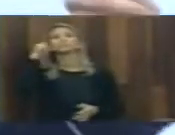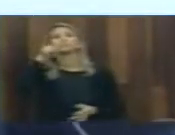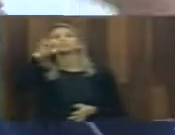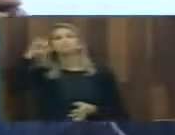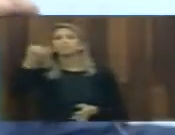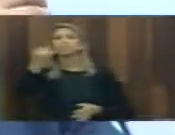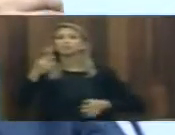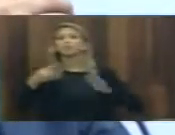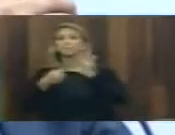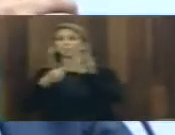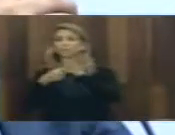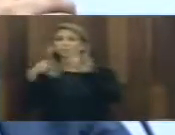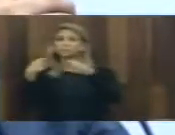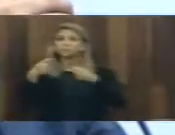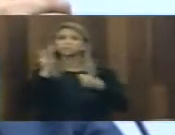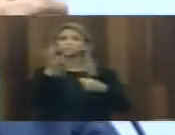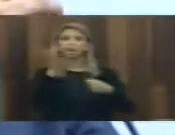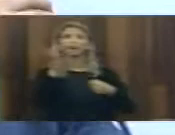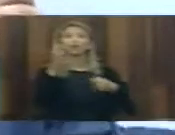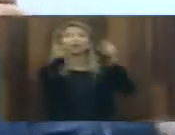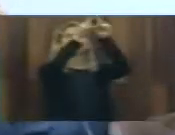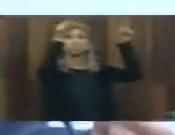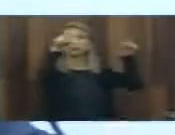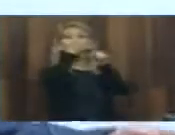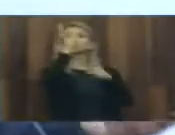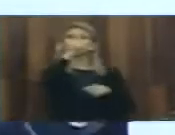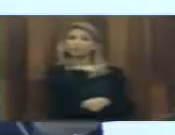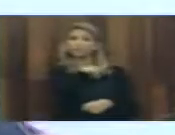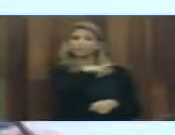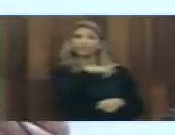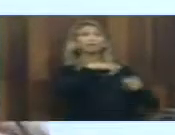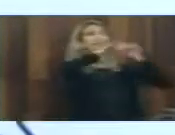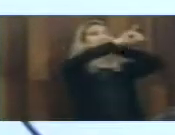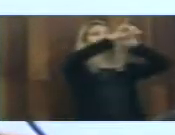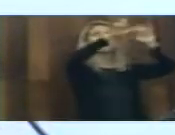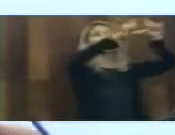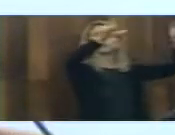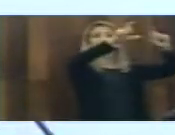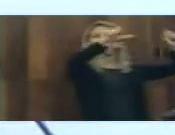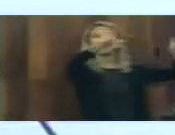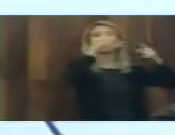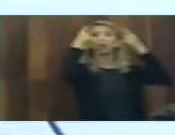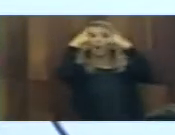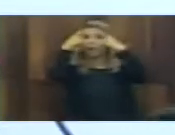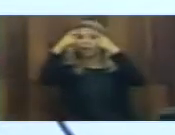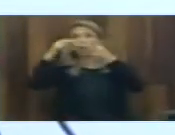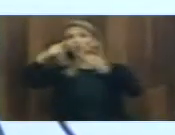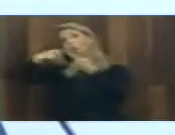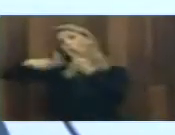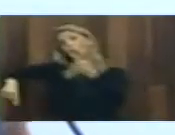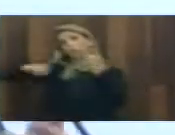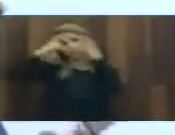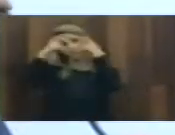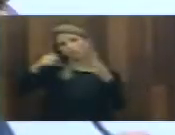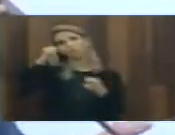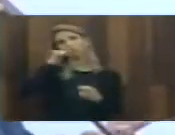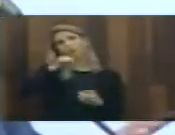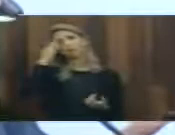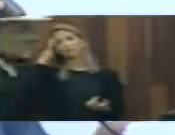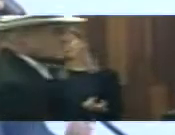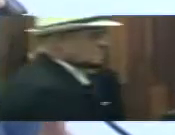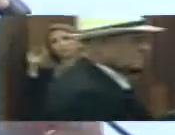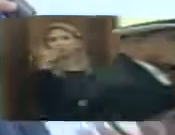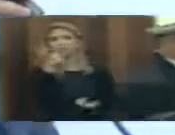materiais que já são de publicidade da prefeitura a mensagem contra a violência ligada à mulher. Então não há custo